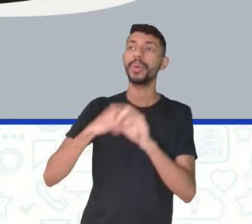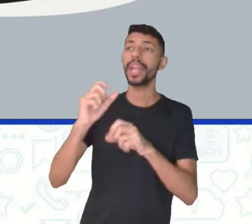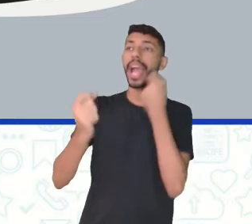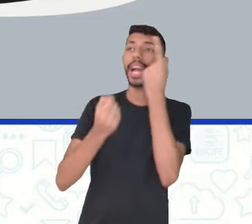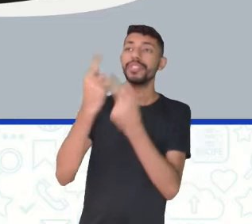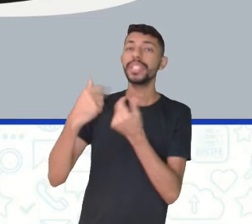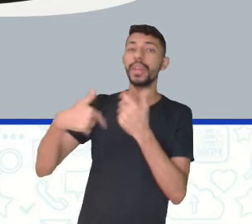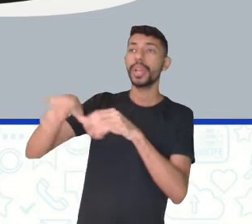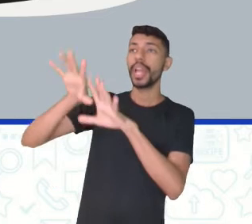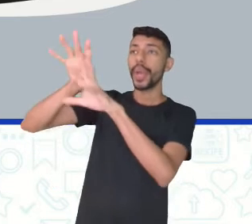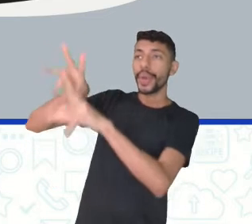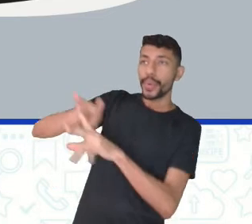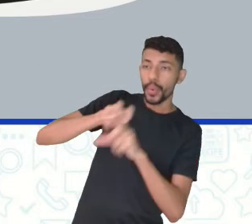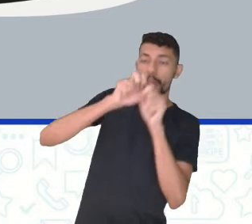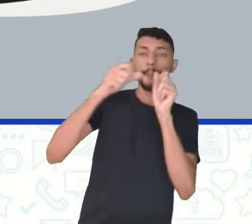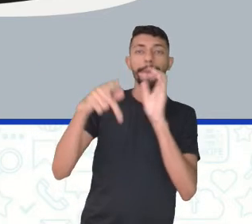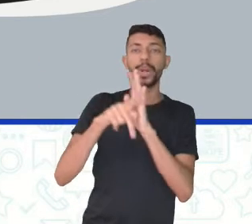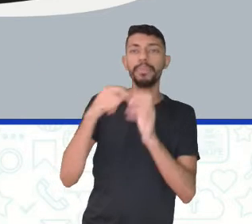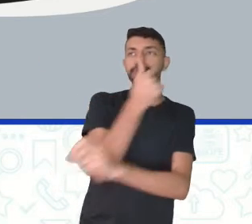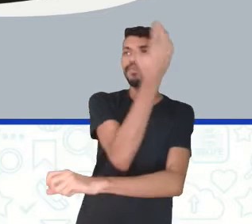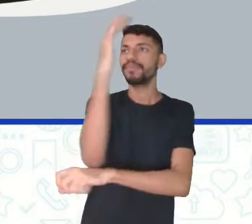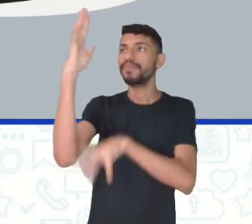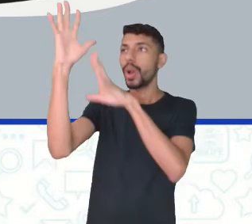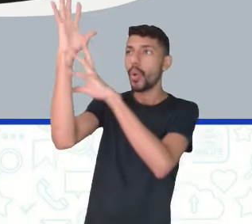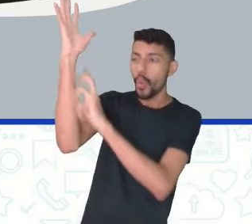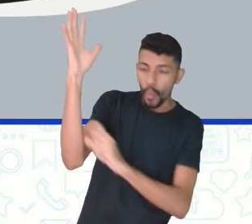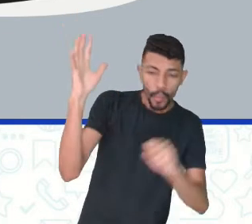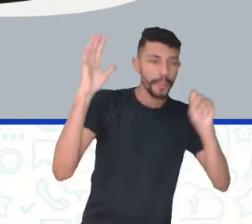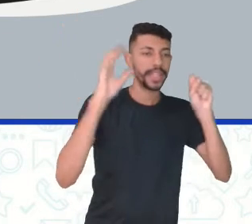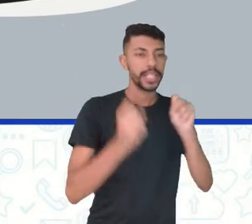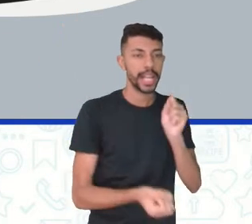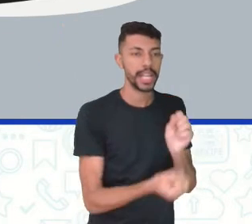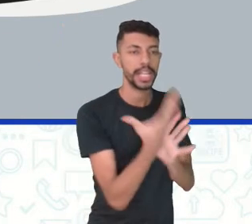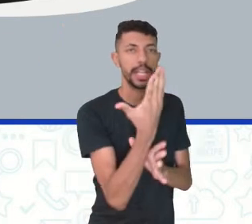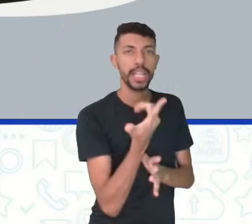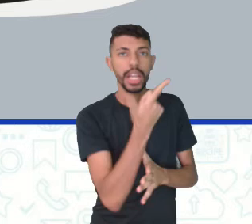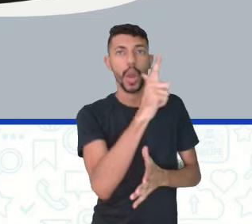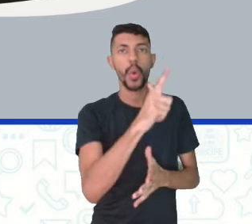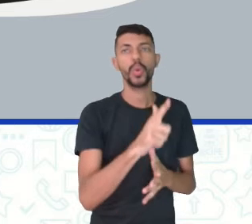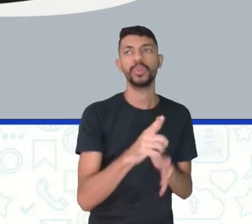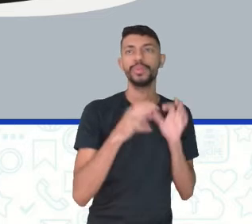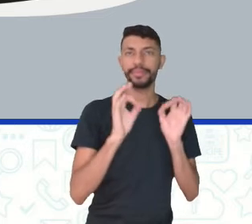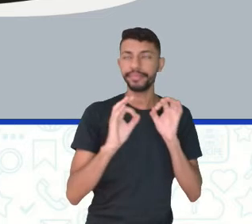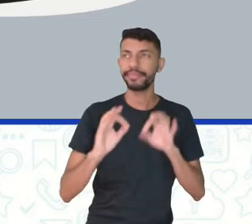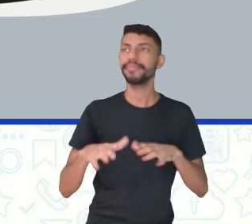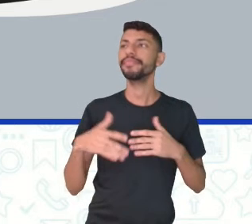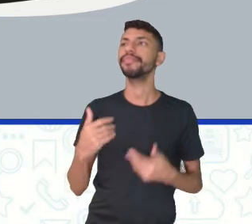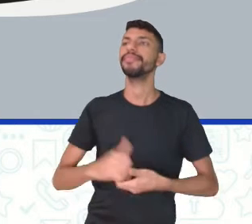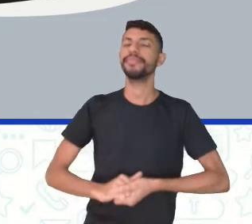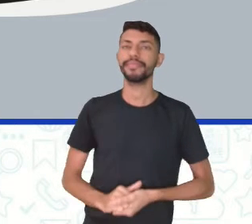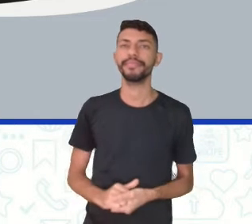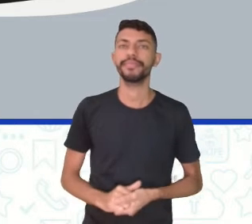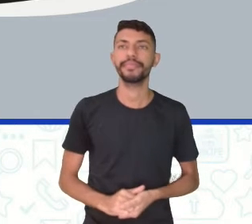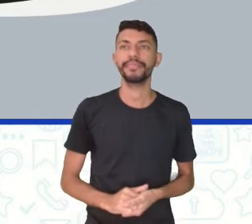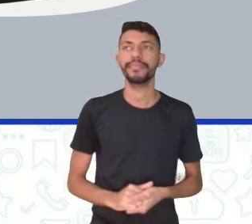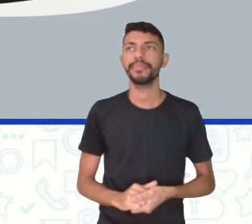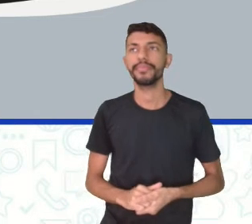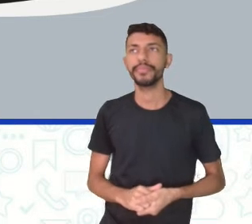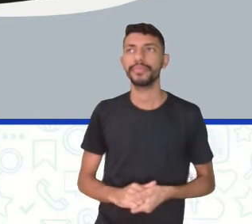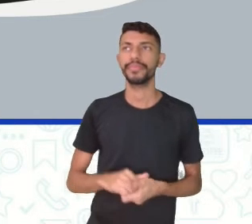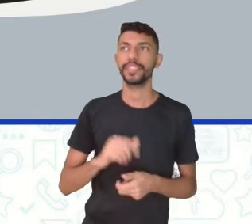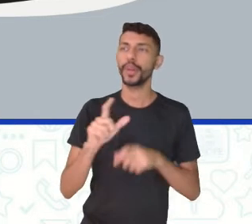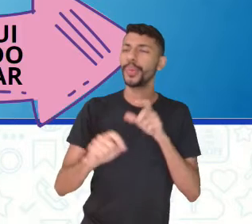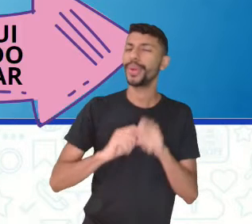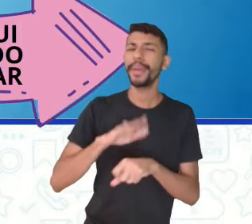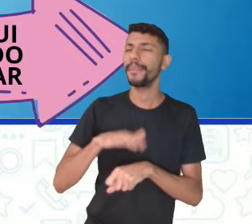que esses materiais podem ser produzidos a partir de outros materiais sintéticos, ajudando a dar origem a outros. O que é que nós